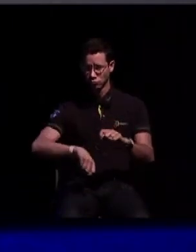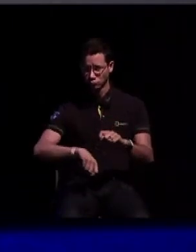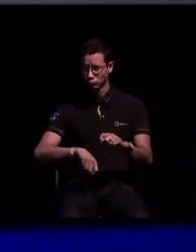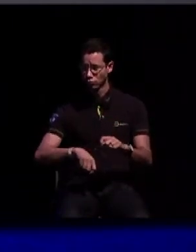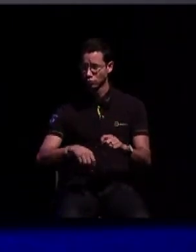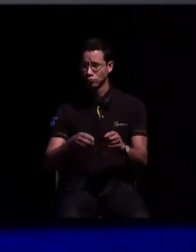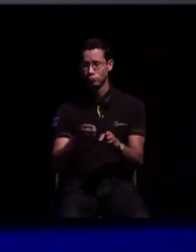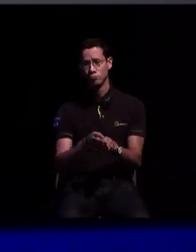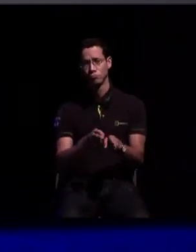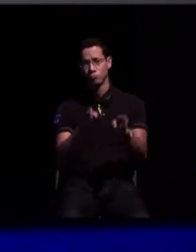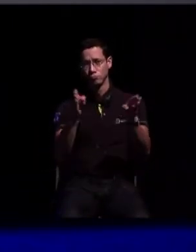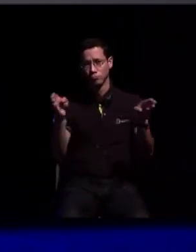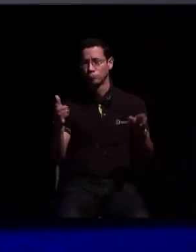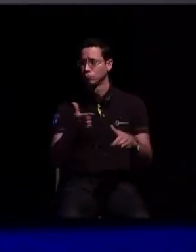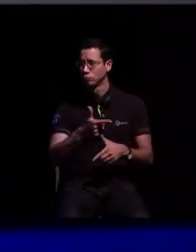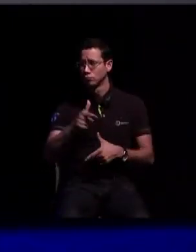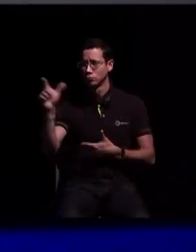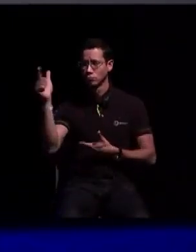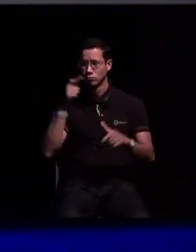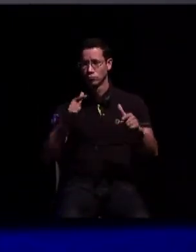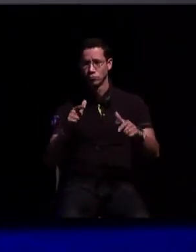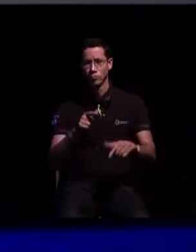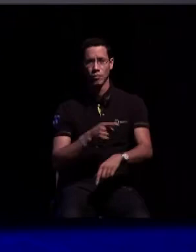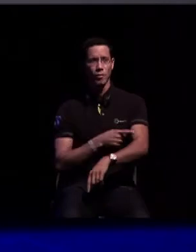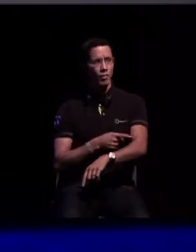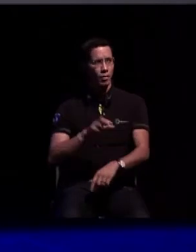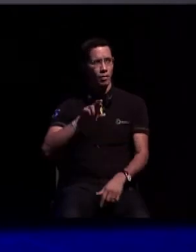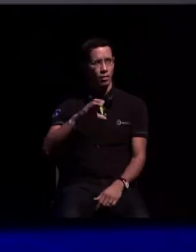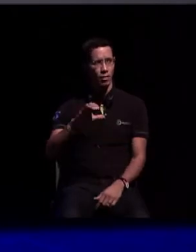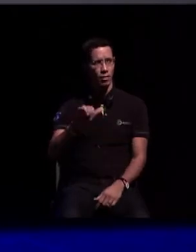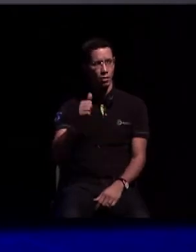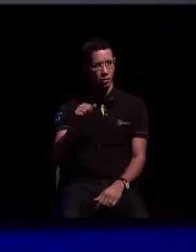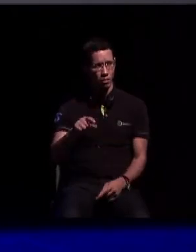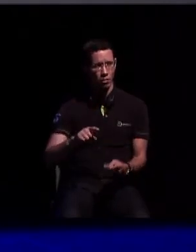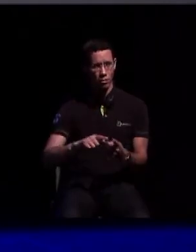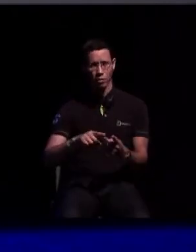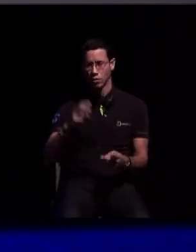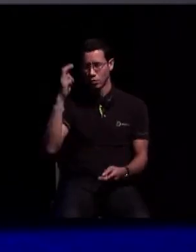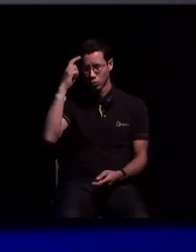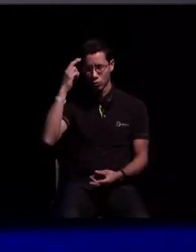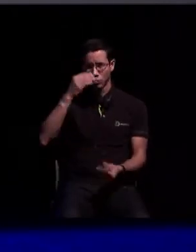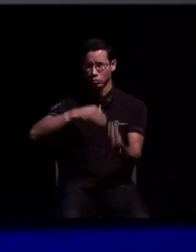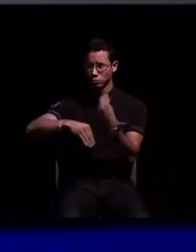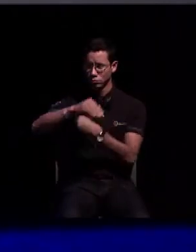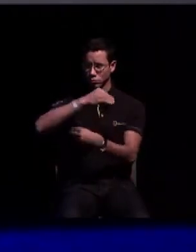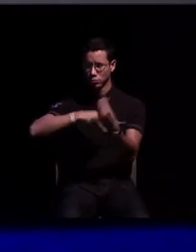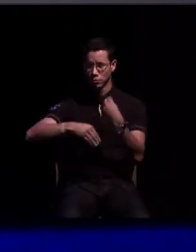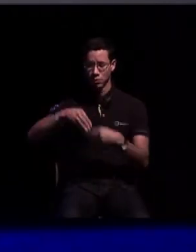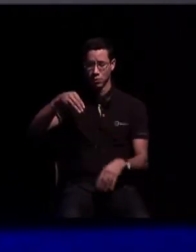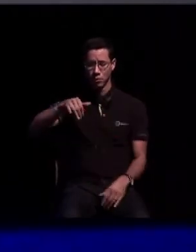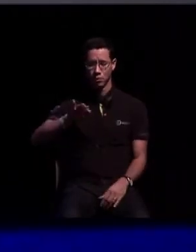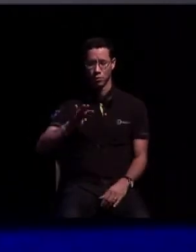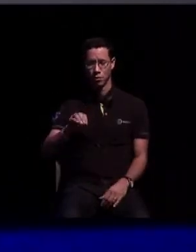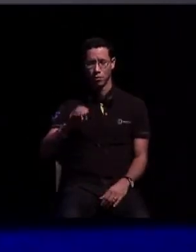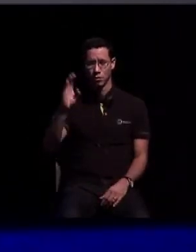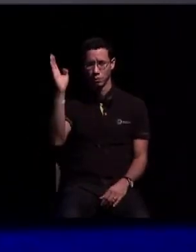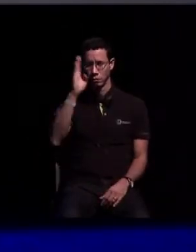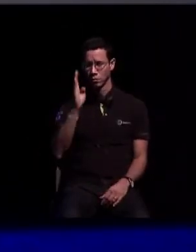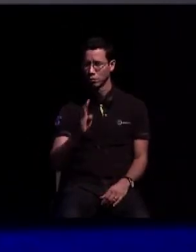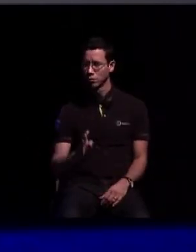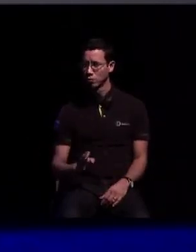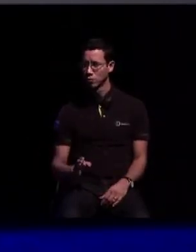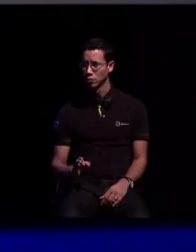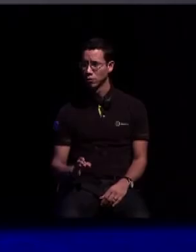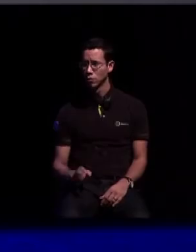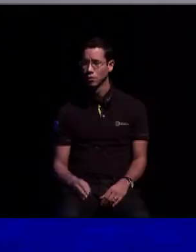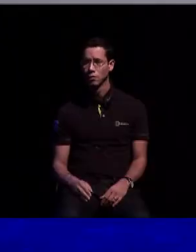a outras, uma mistura entre raça e cultura, que é absurda, mas o mito nacional ele não tem a ver com